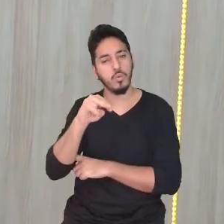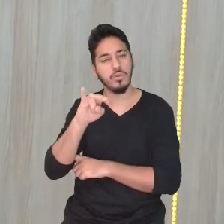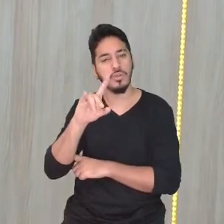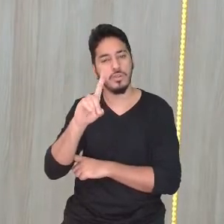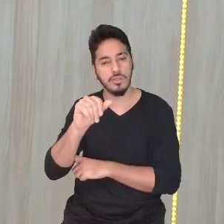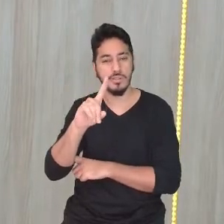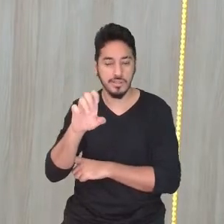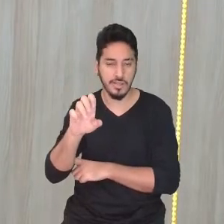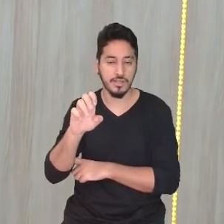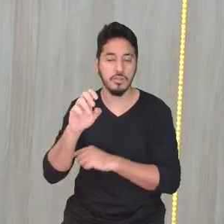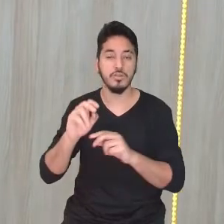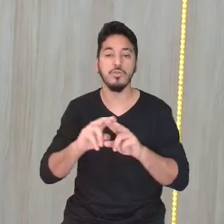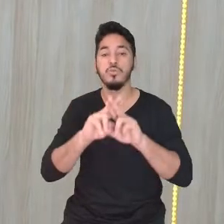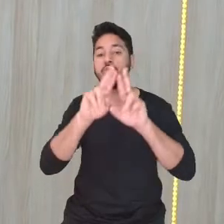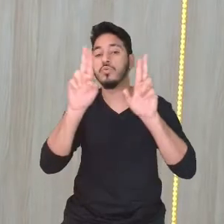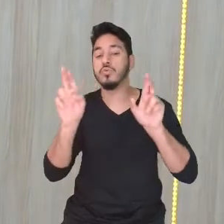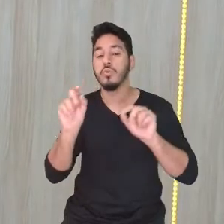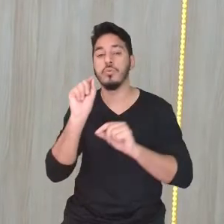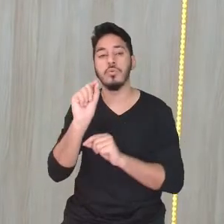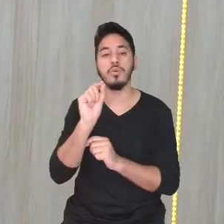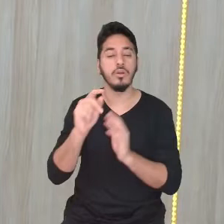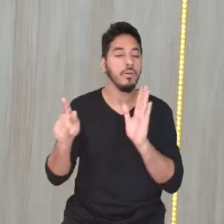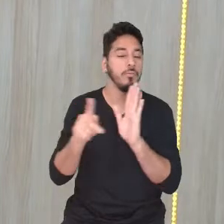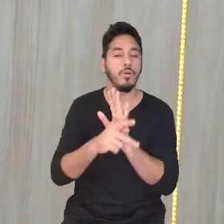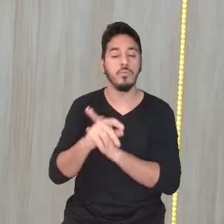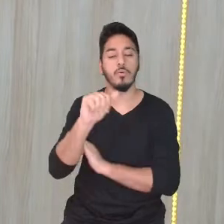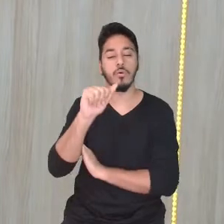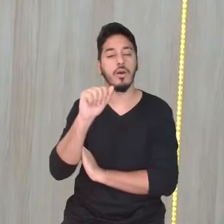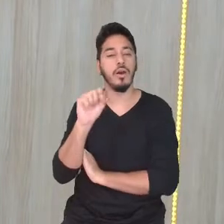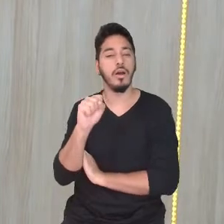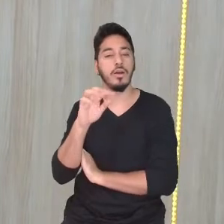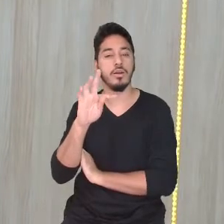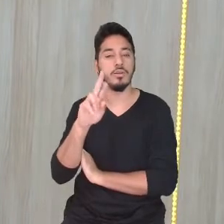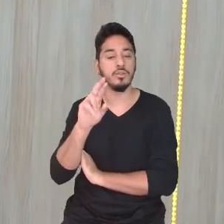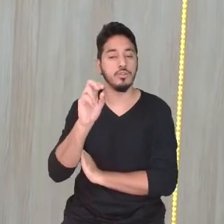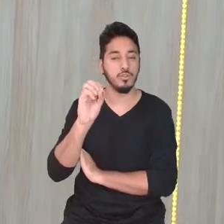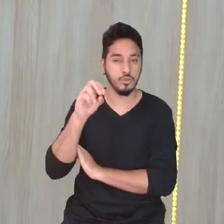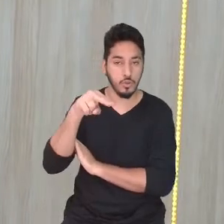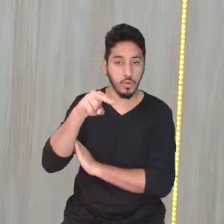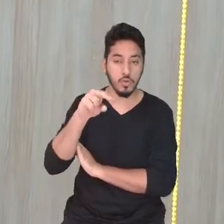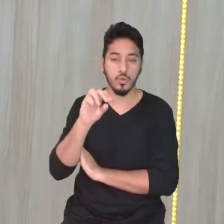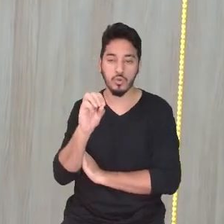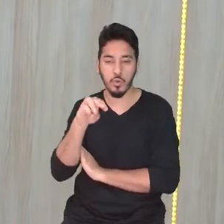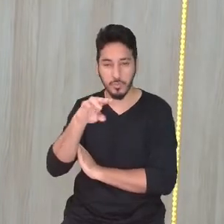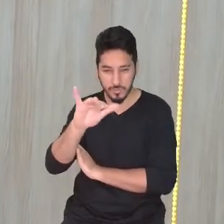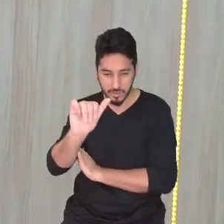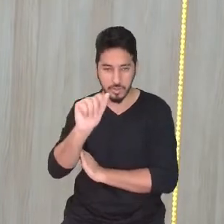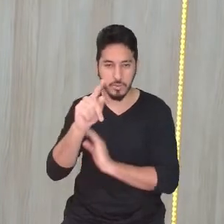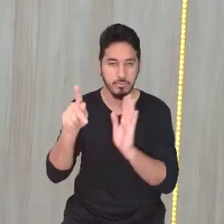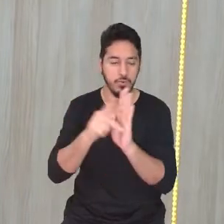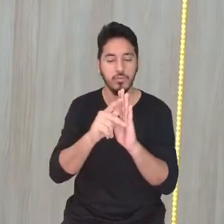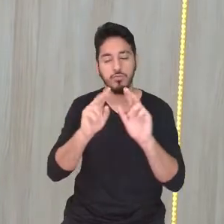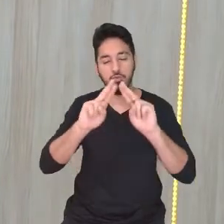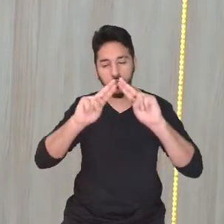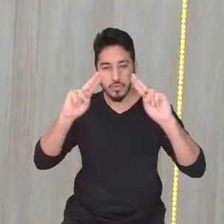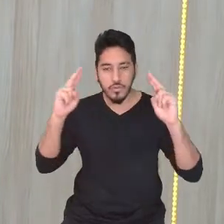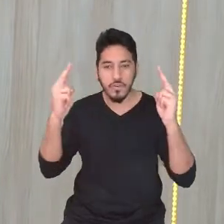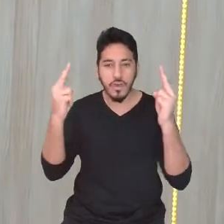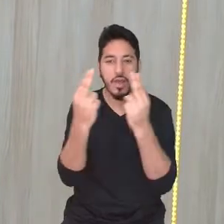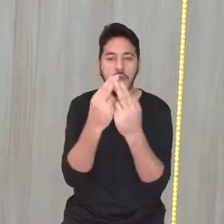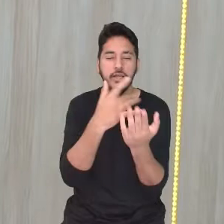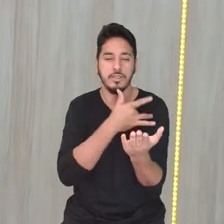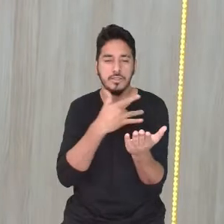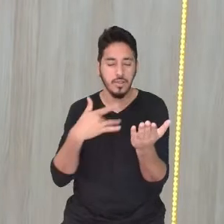né? A respeito da astronomia. Estudamos bastante a respeito da vida no universo, da saúde no universo, de como